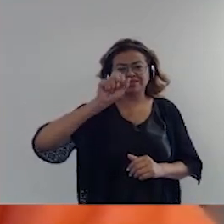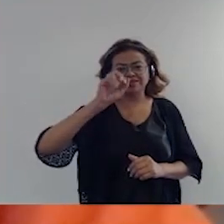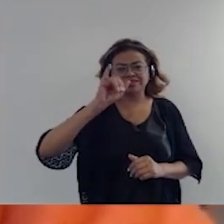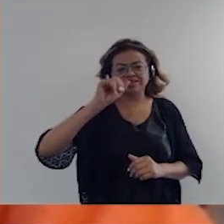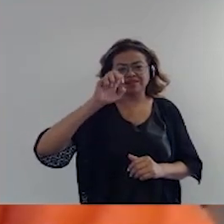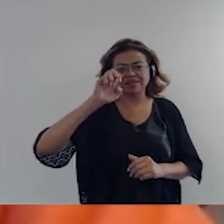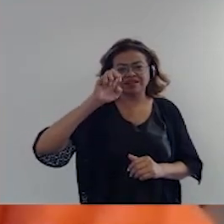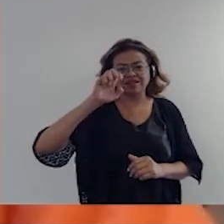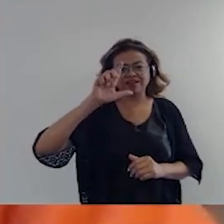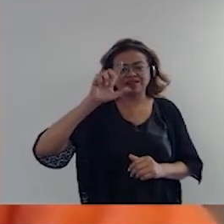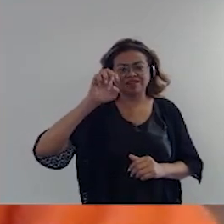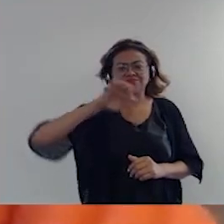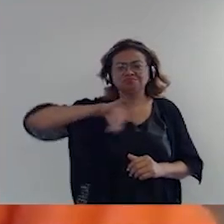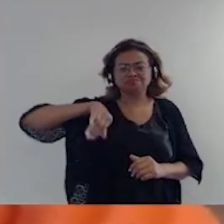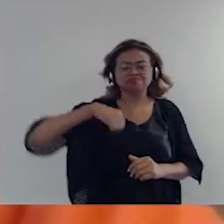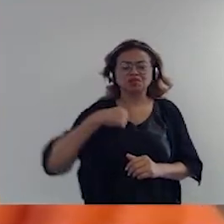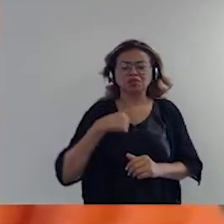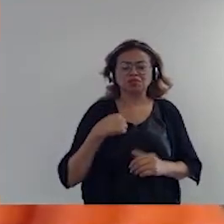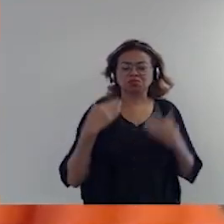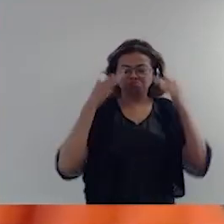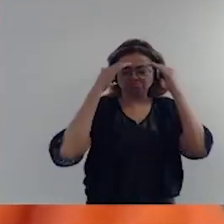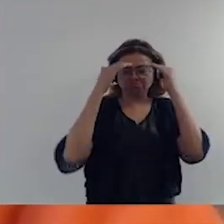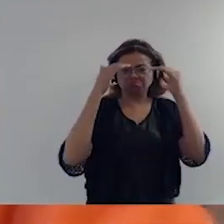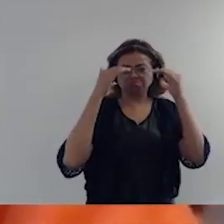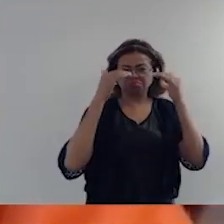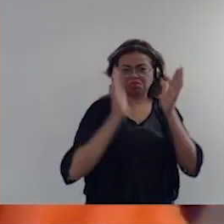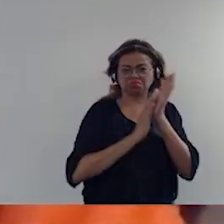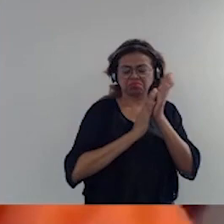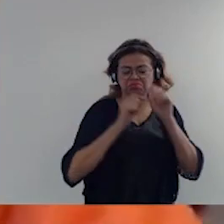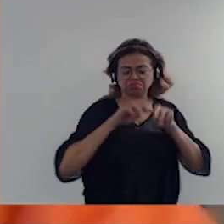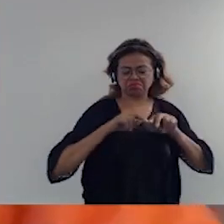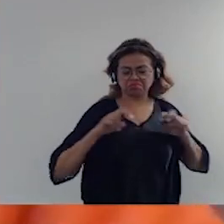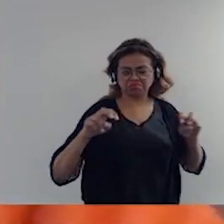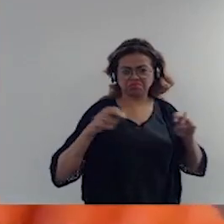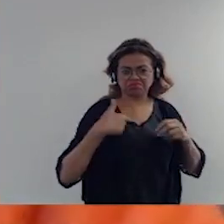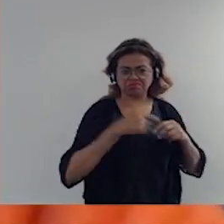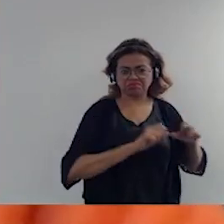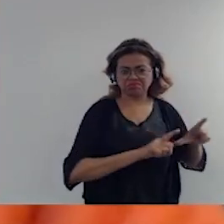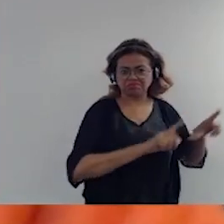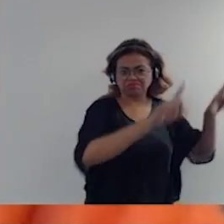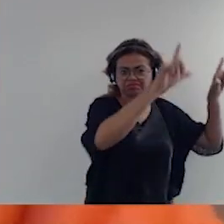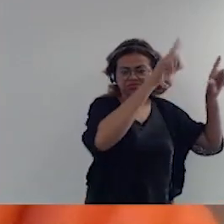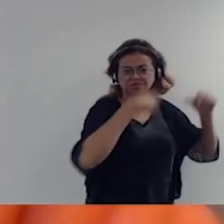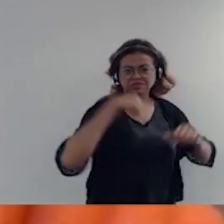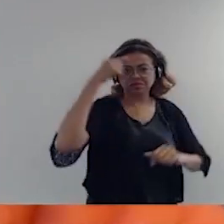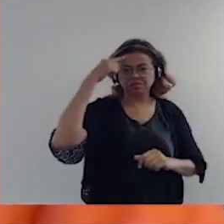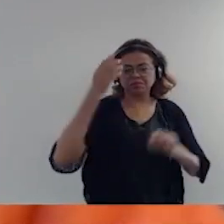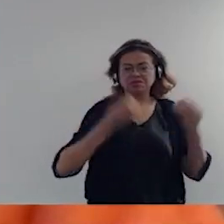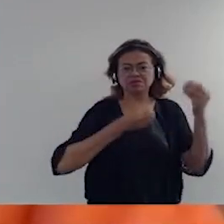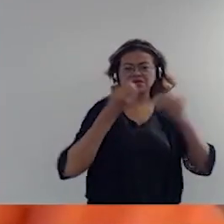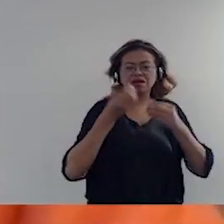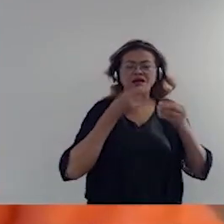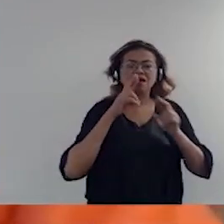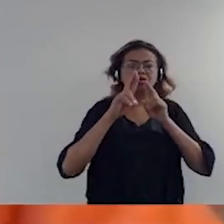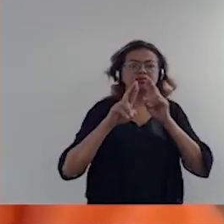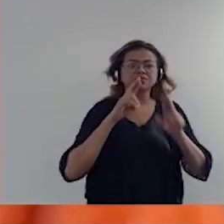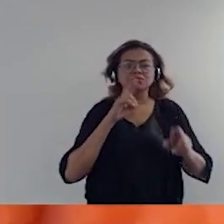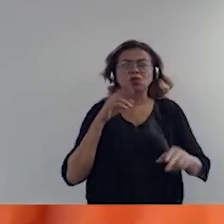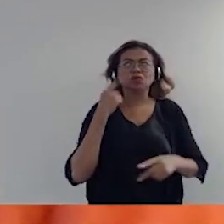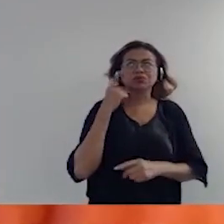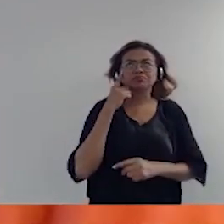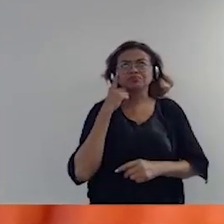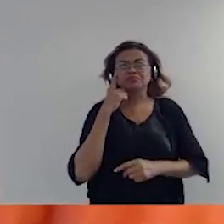aqui compondo e um esforço reflexivo para pensar soluções, para